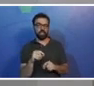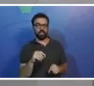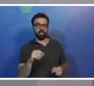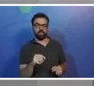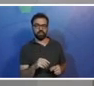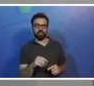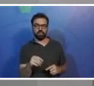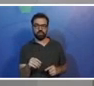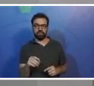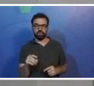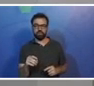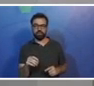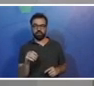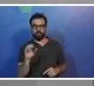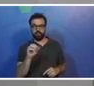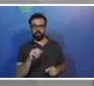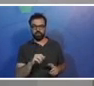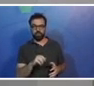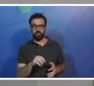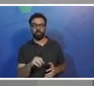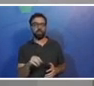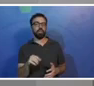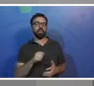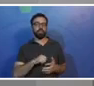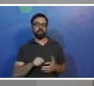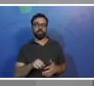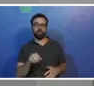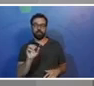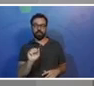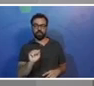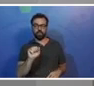antirruído e não anterruído, e aí